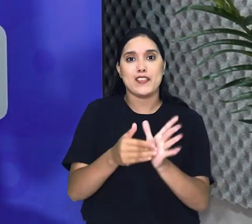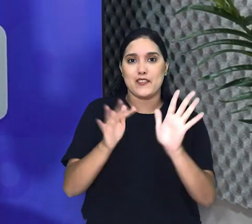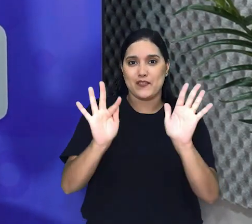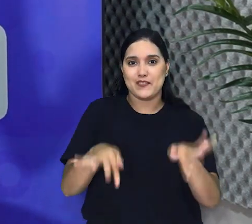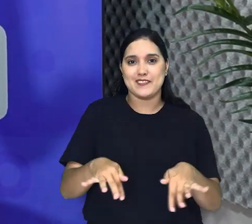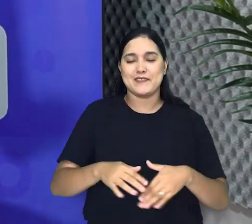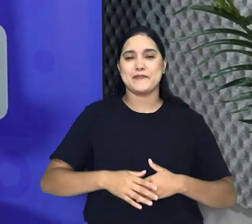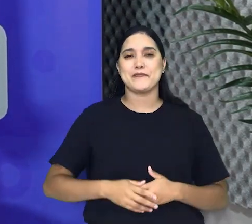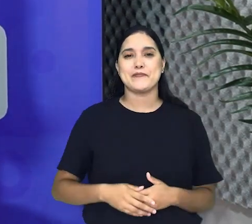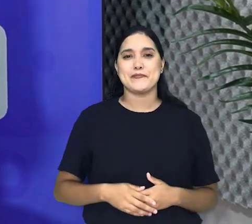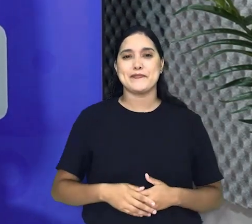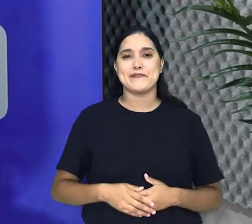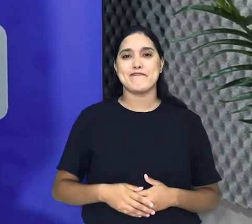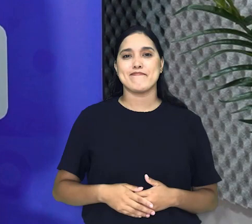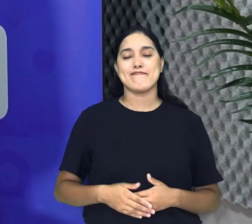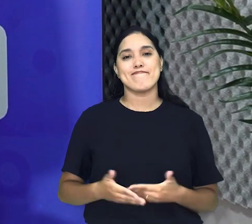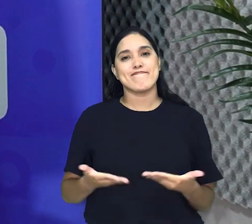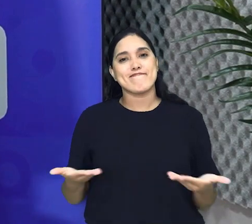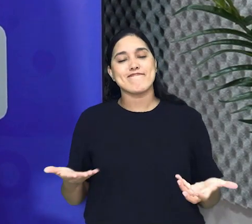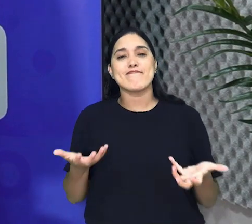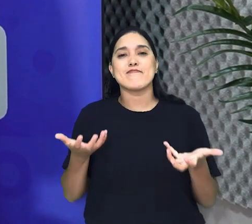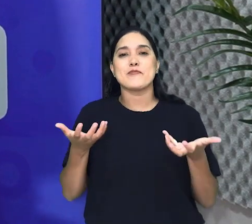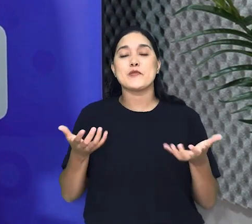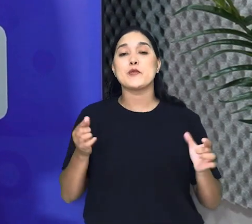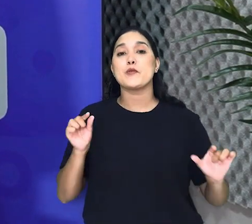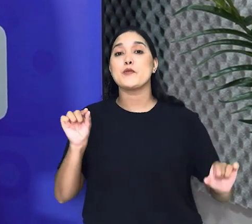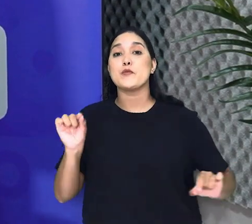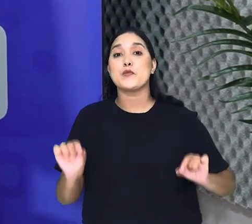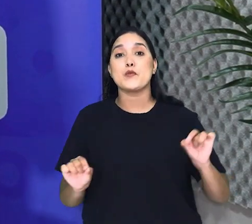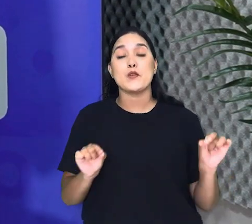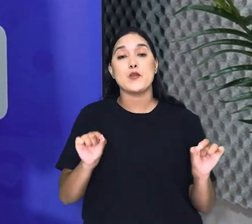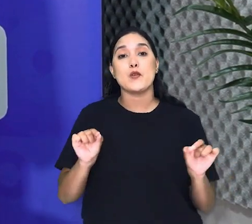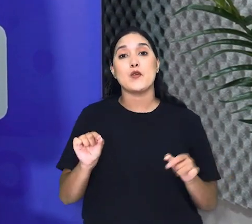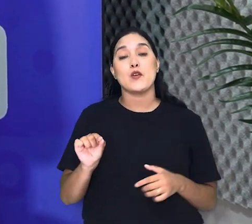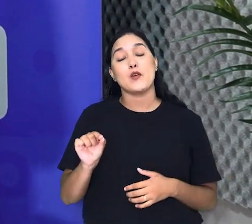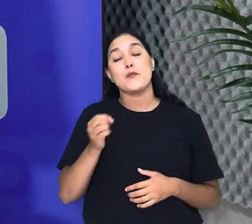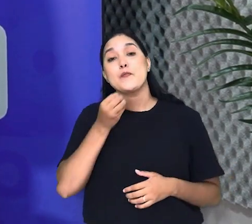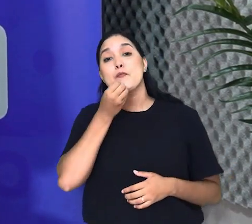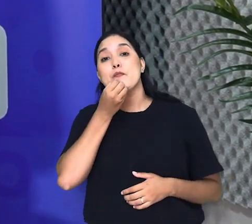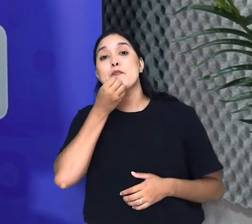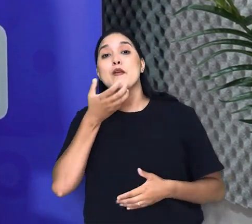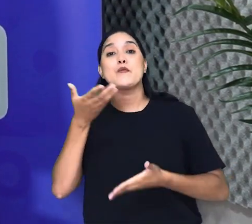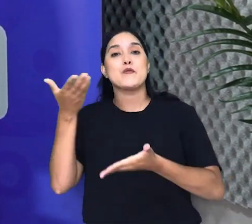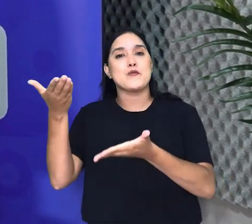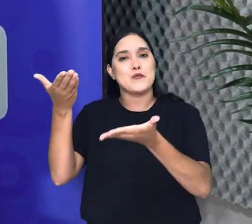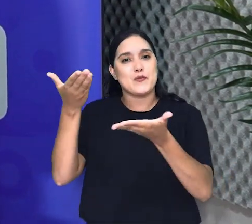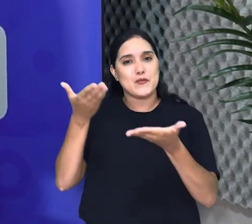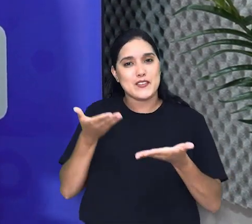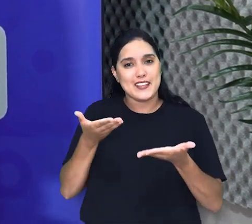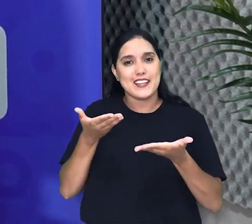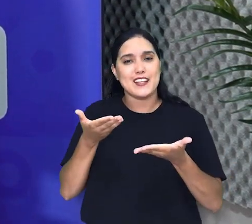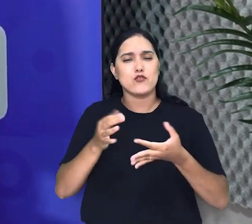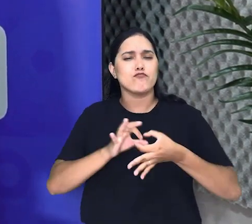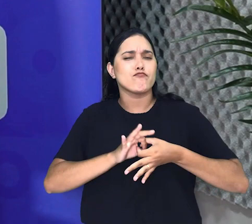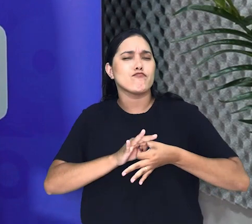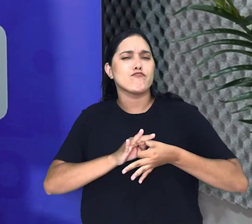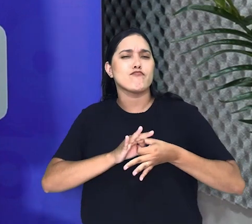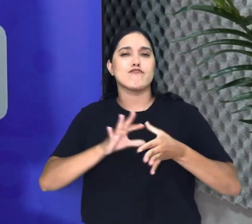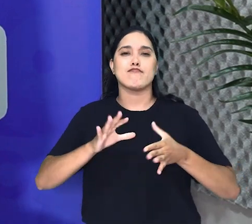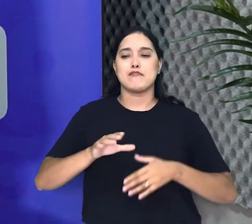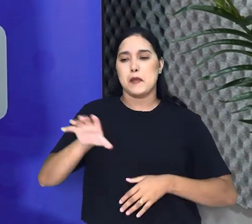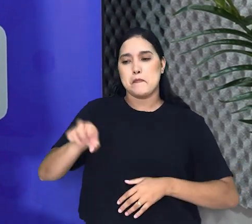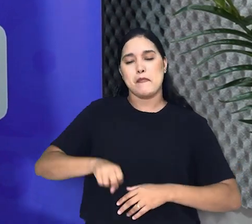à vontade, pegue sua poltrona e venha nos acompanhar nesse programa que está muito especial. Então, como eu